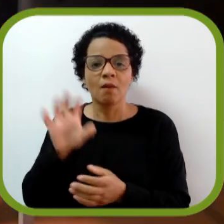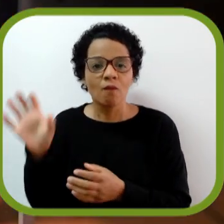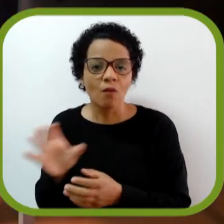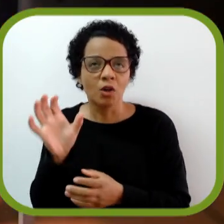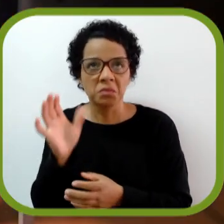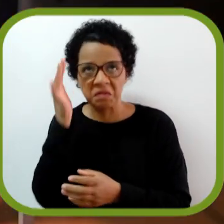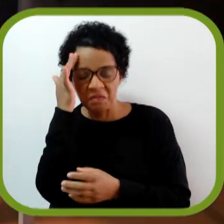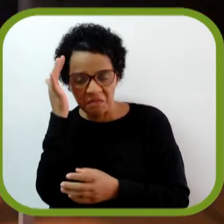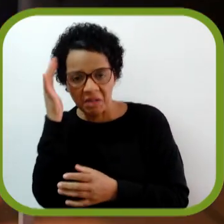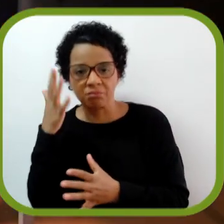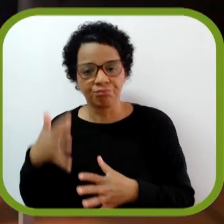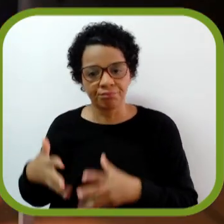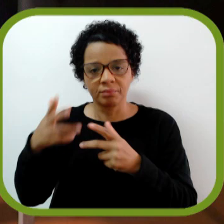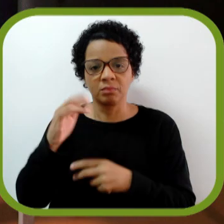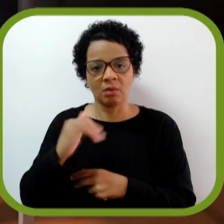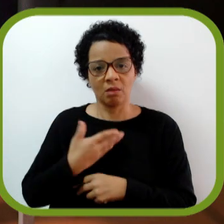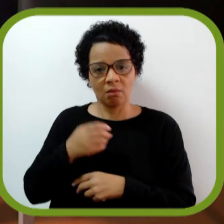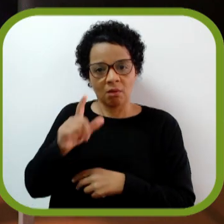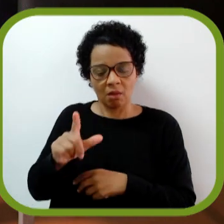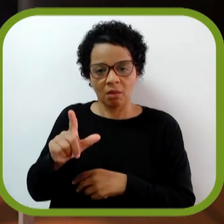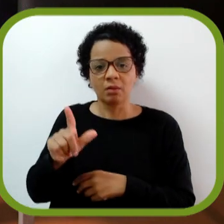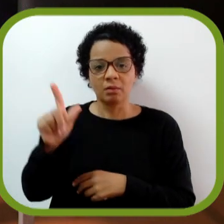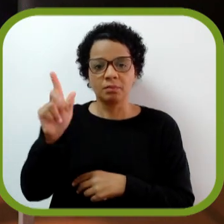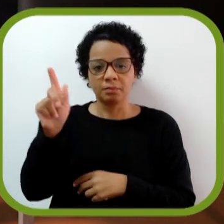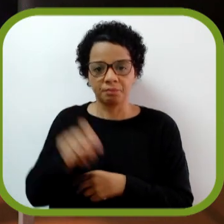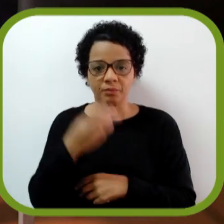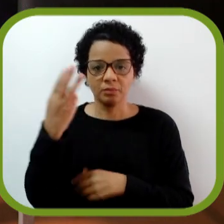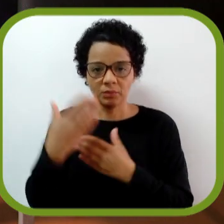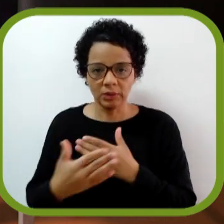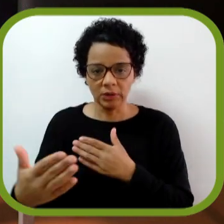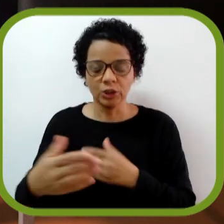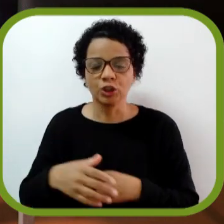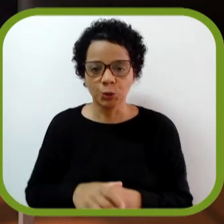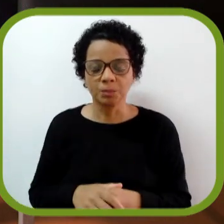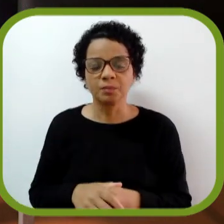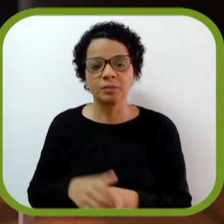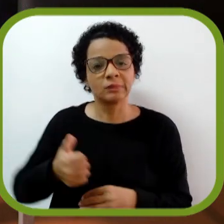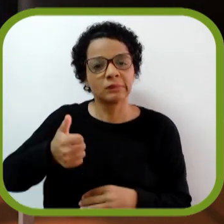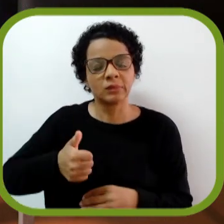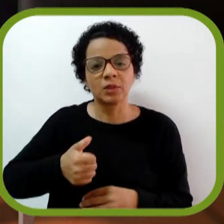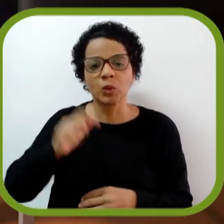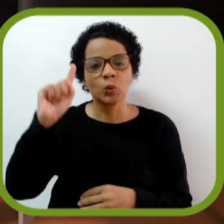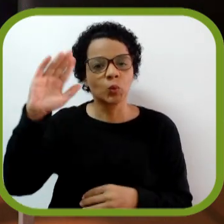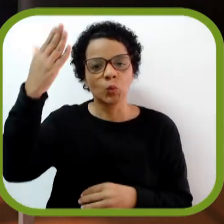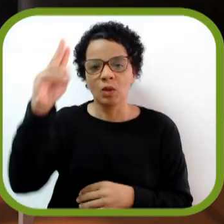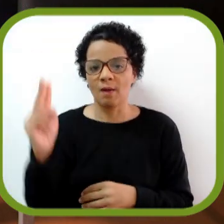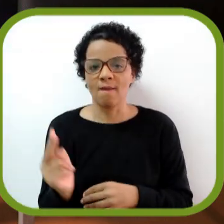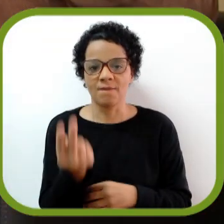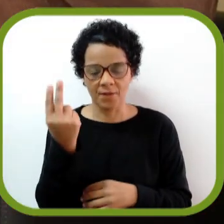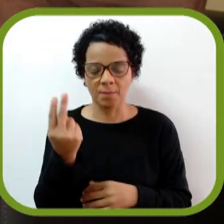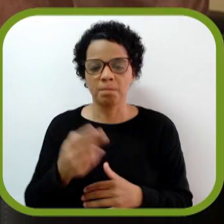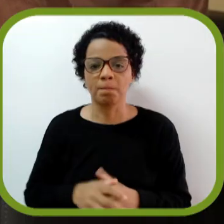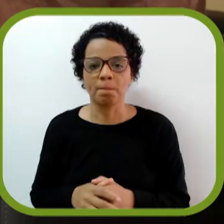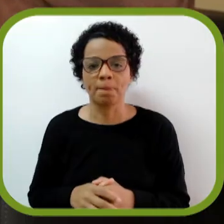a maneira como projetamos o desenvolvimento do IDL para o próximo triênio, engloba, sobretudo, duas